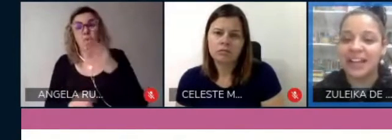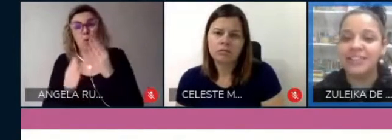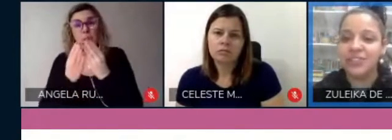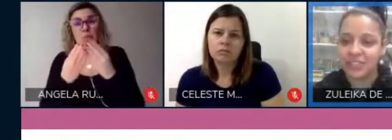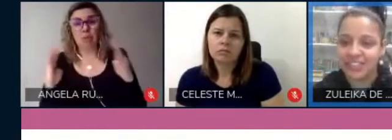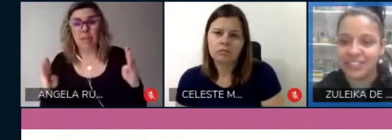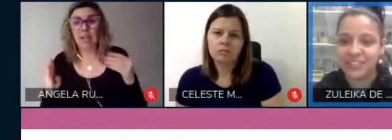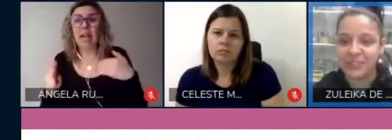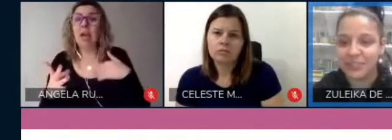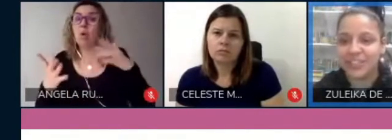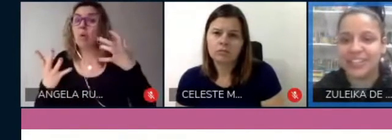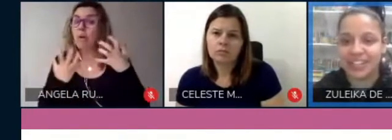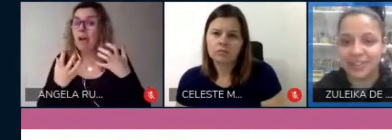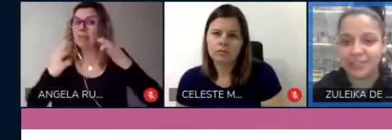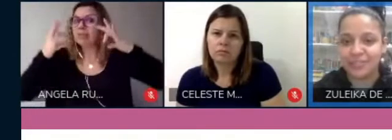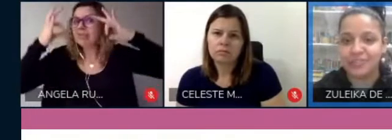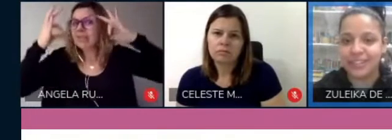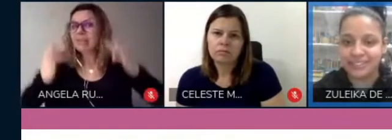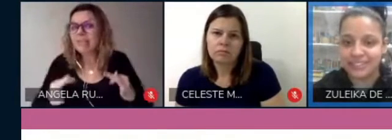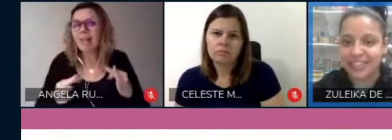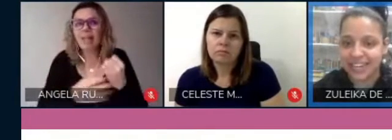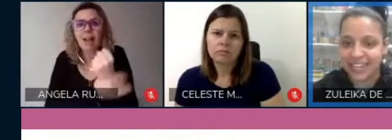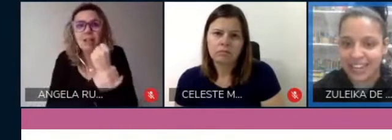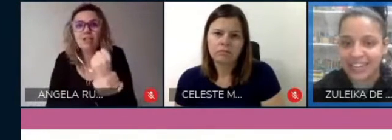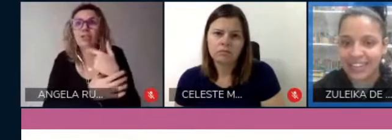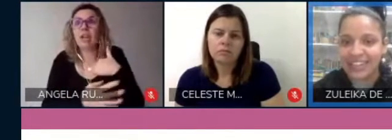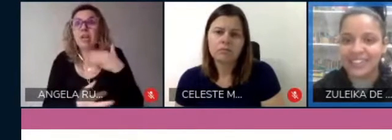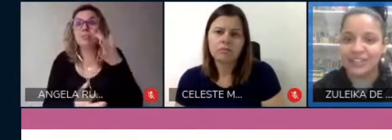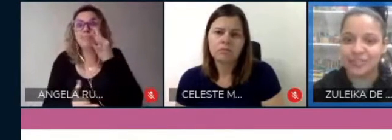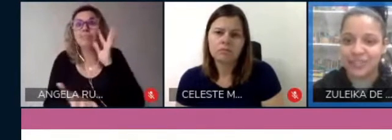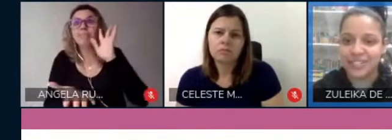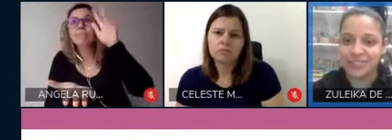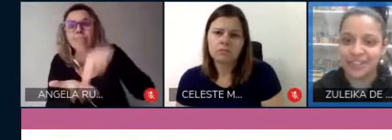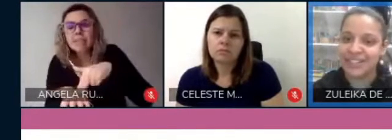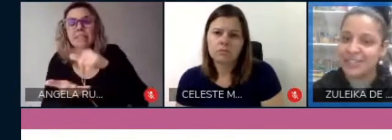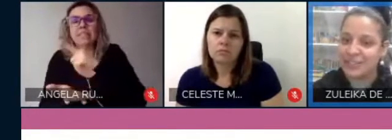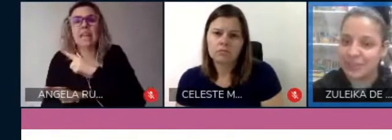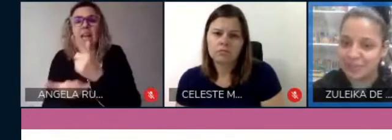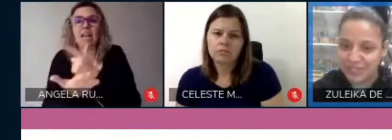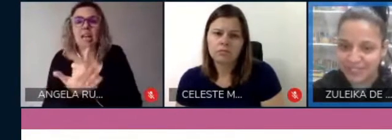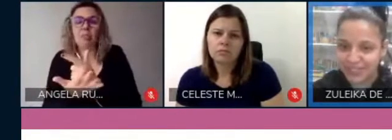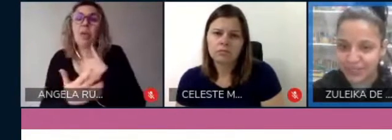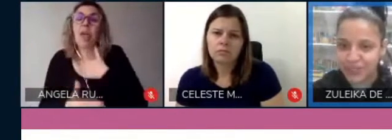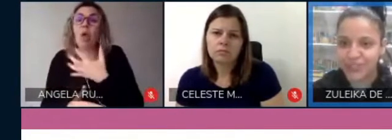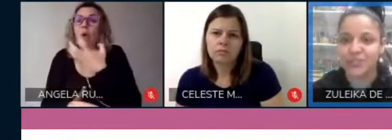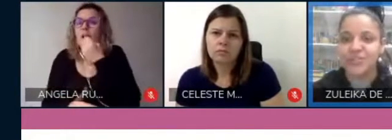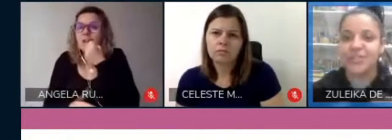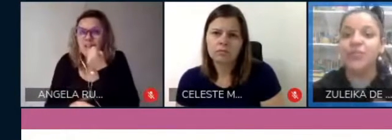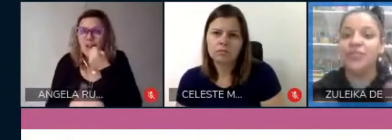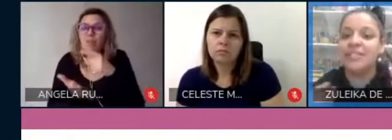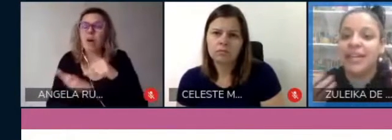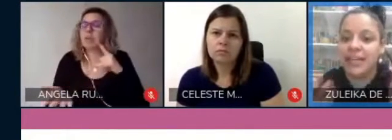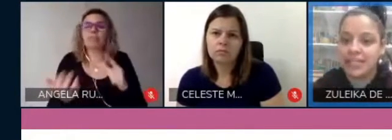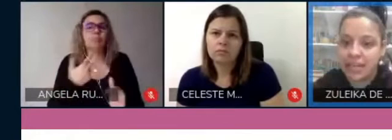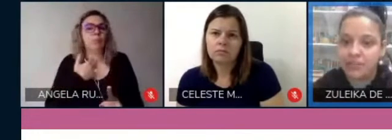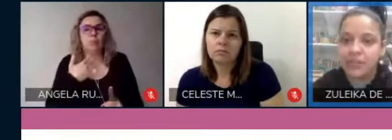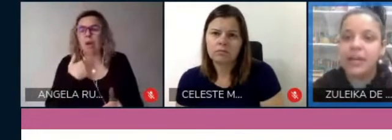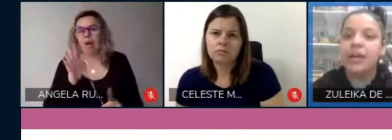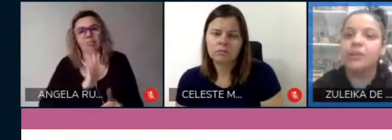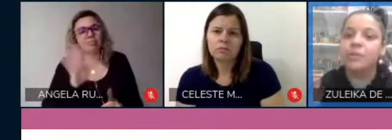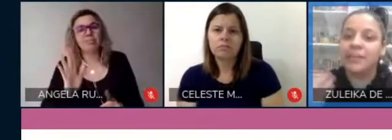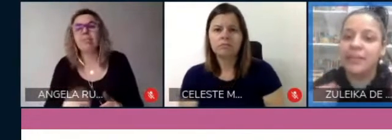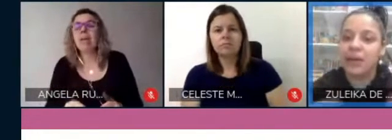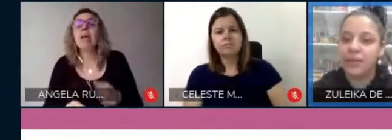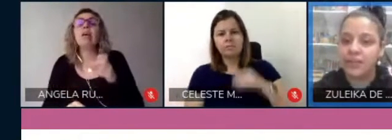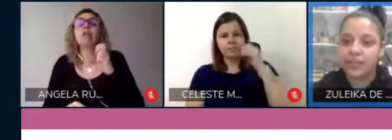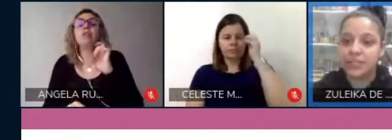então eu quero garantir que quando eu chegar lá o livro vai estar lá. Então eu vou reservar. Isso não é possível. Eu só consigo fazer a